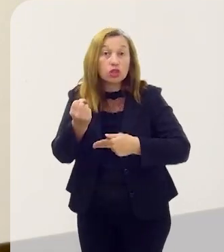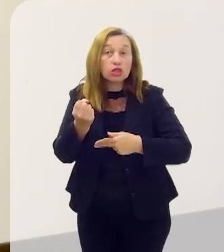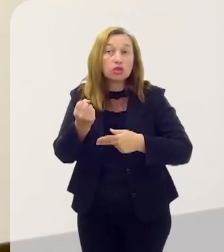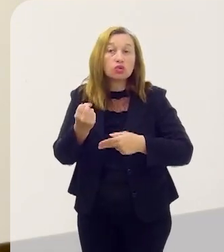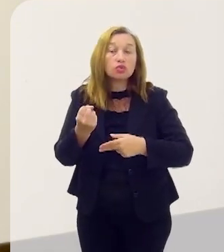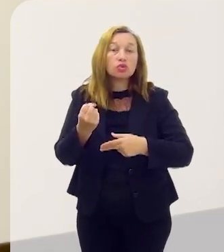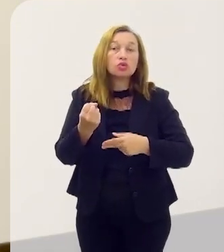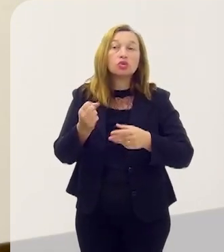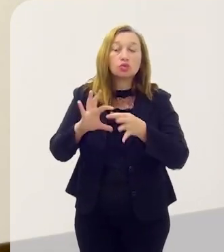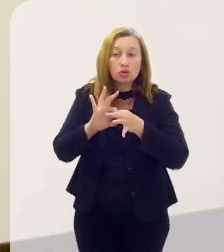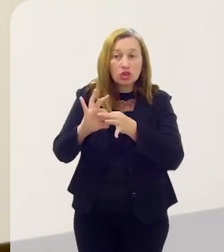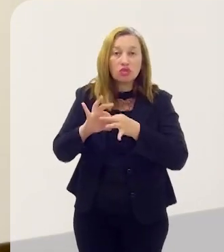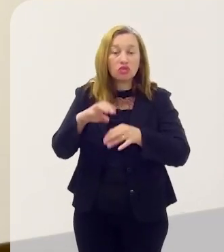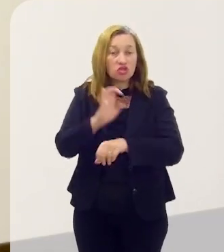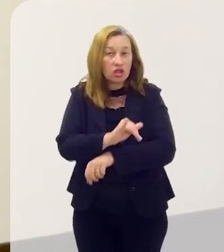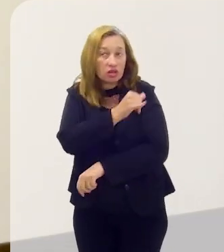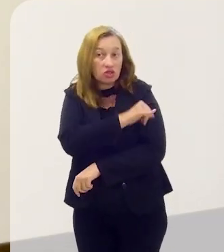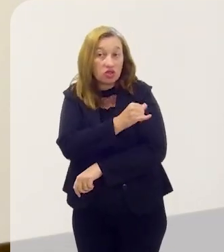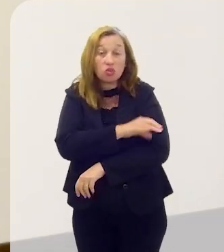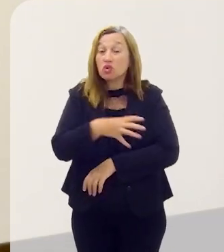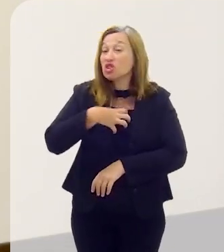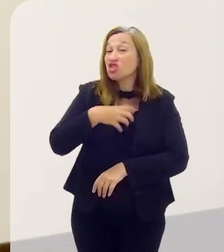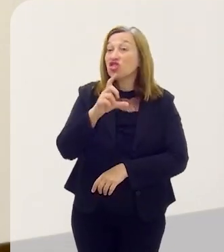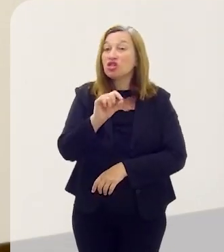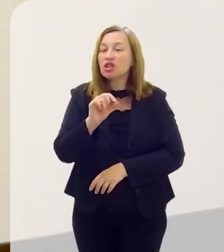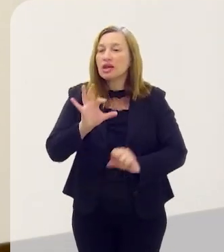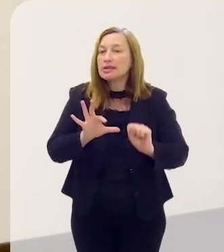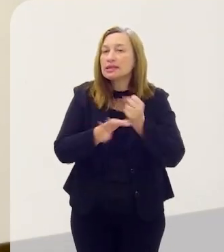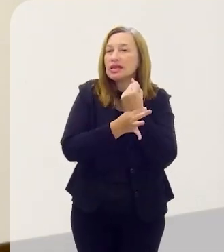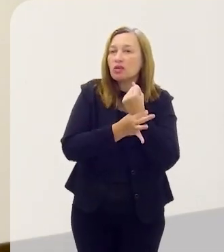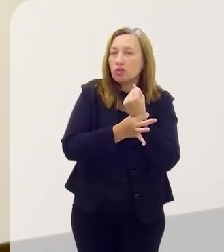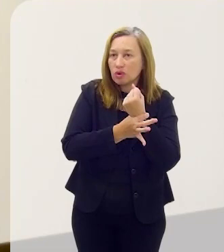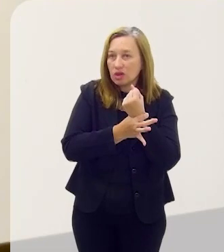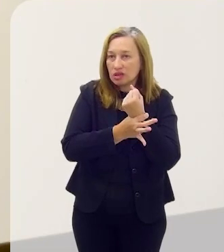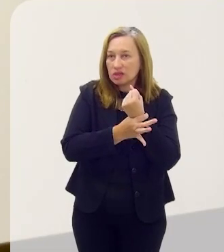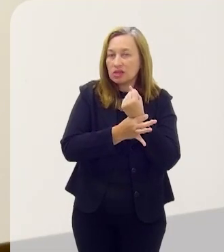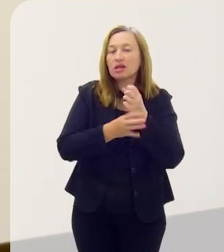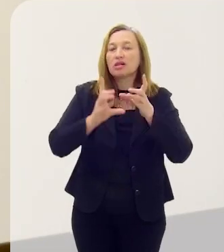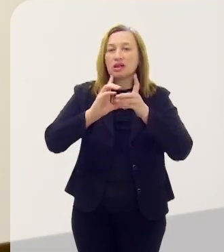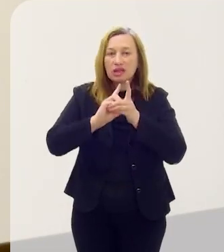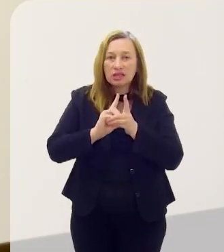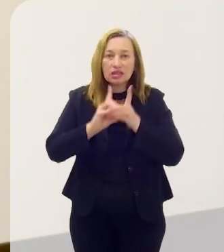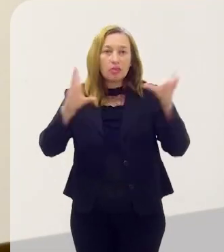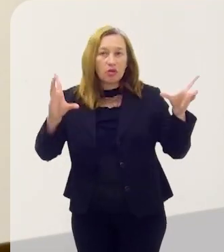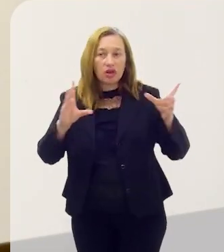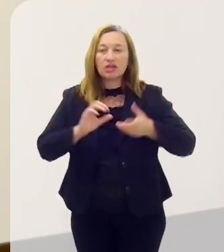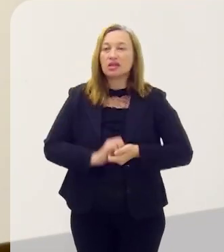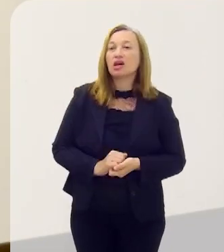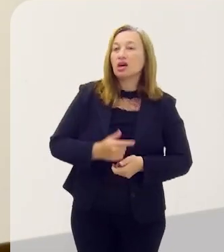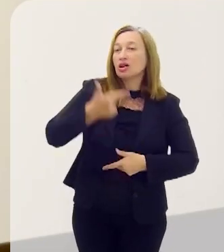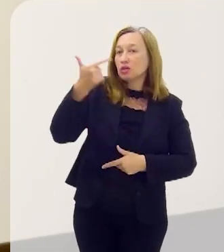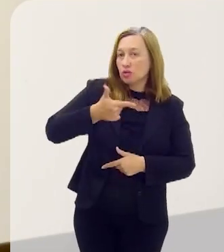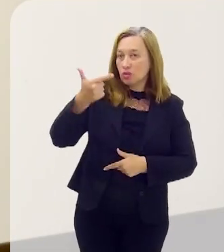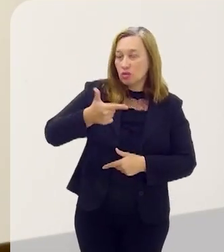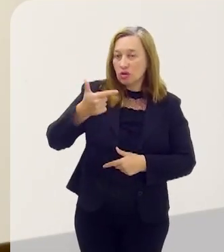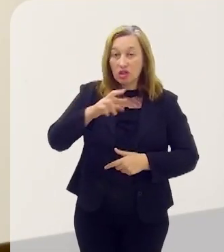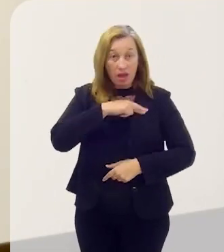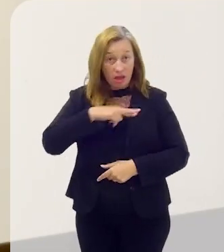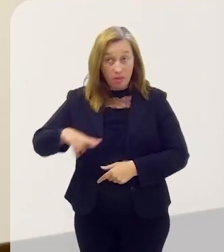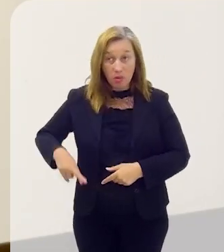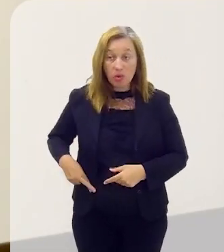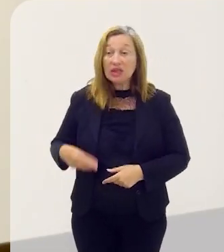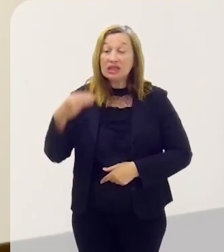né, aqui no Estado do Rio de Janeiro, no sentido de garantir, a nossa democracia, 2, a